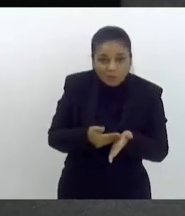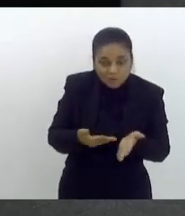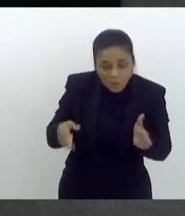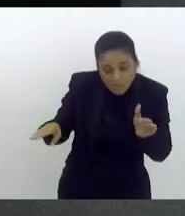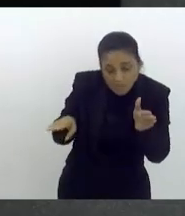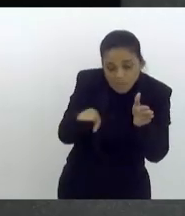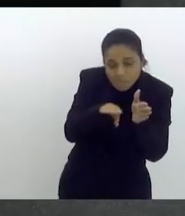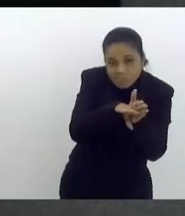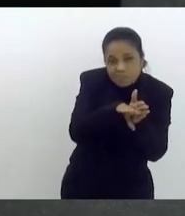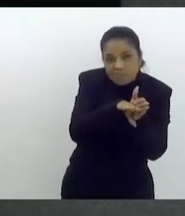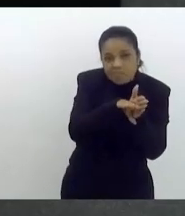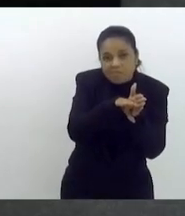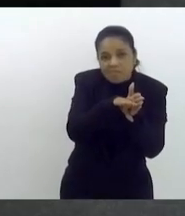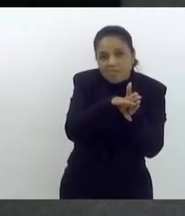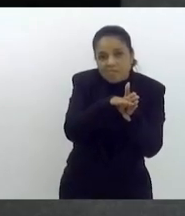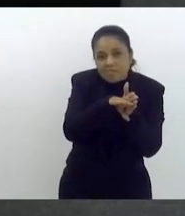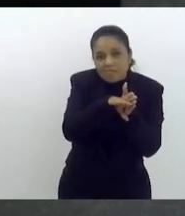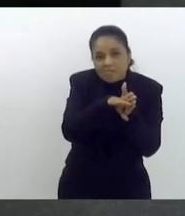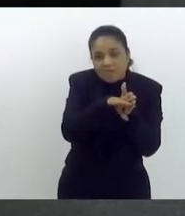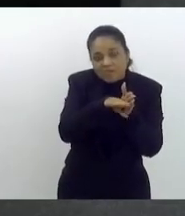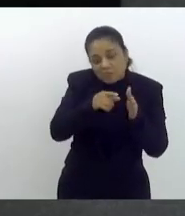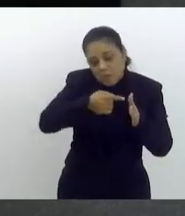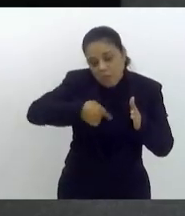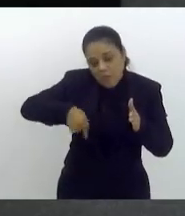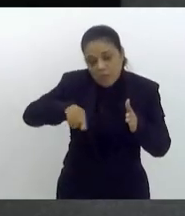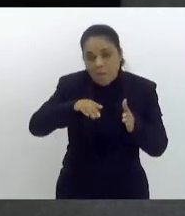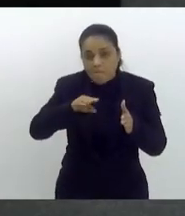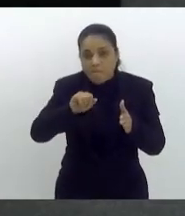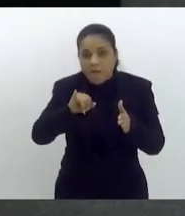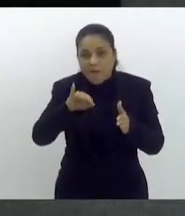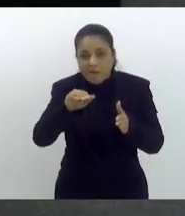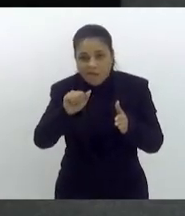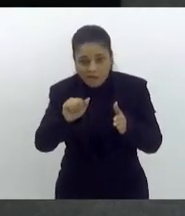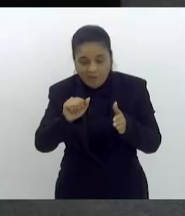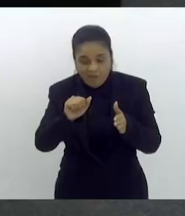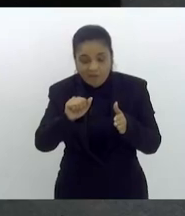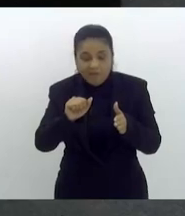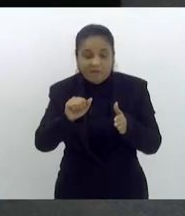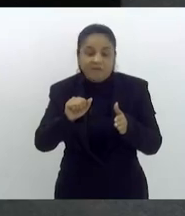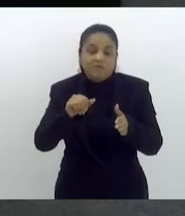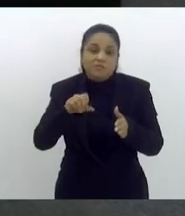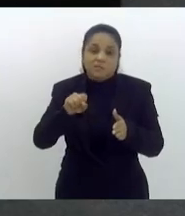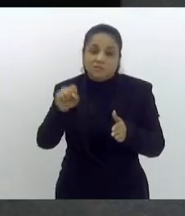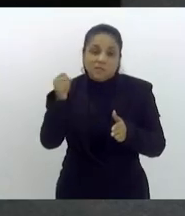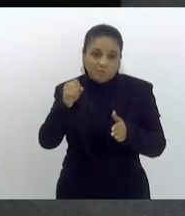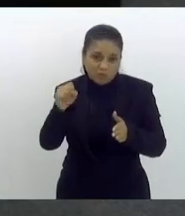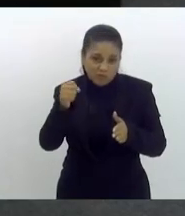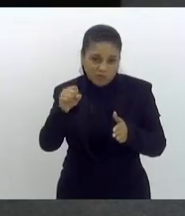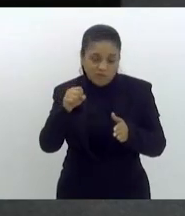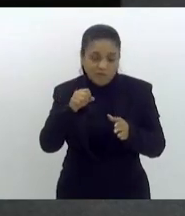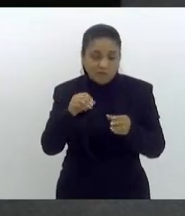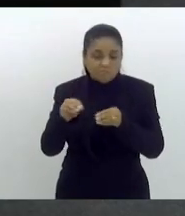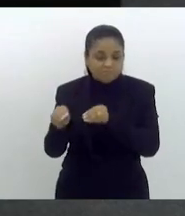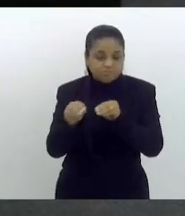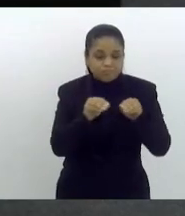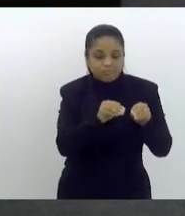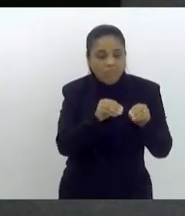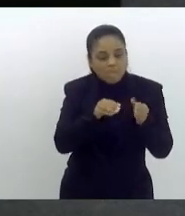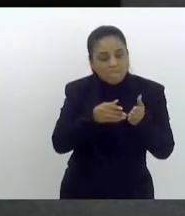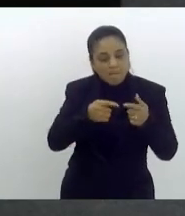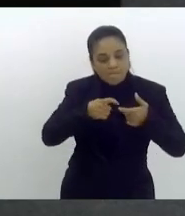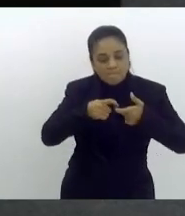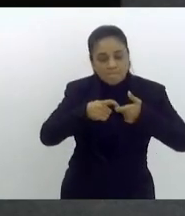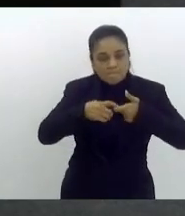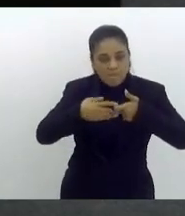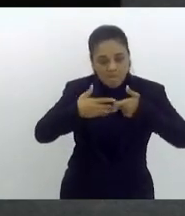empacado lá na agora não tá mais na Bahia de Sepetiba tá na Bahia da Ilha Grande né que saiu do canal do Porto de